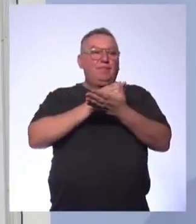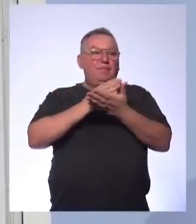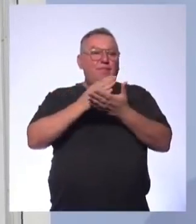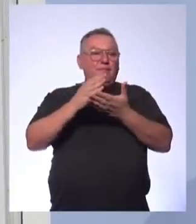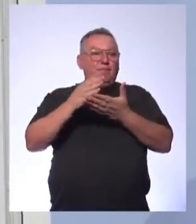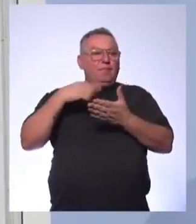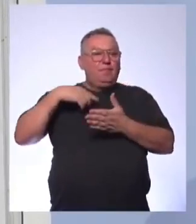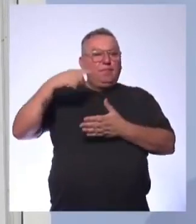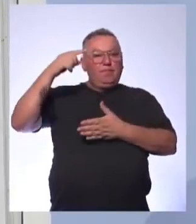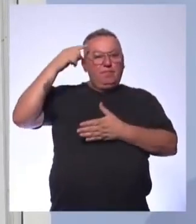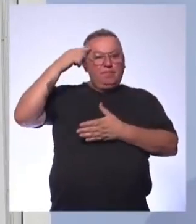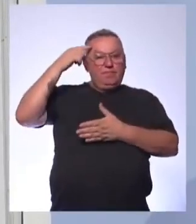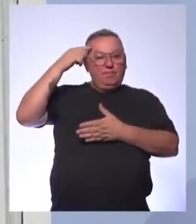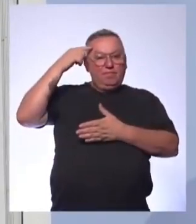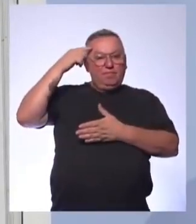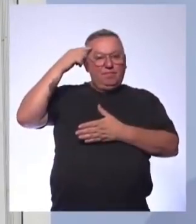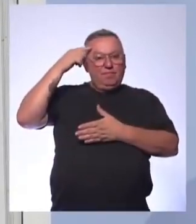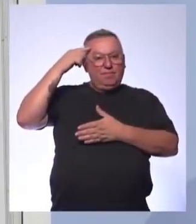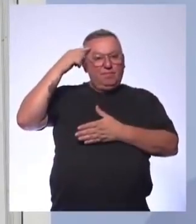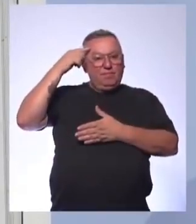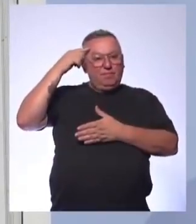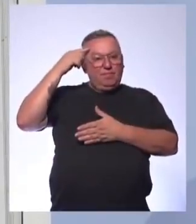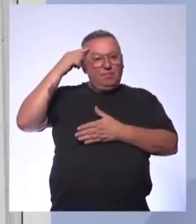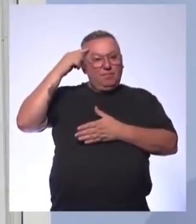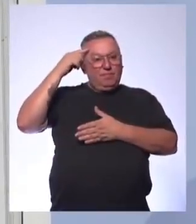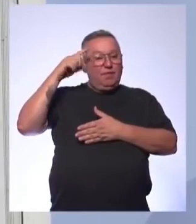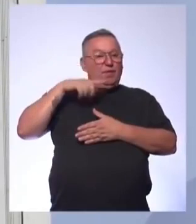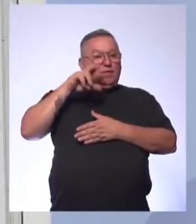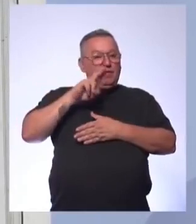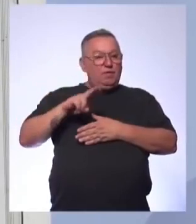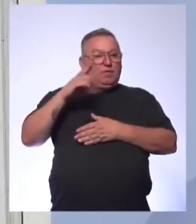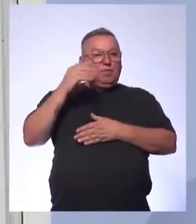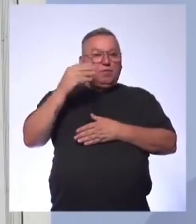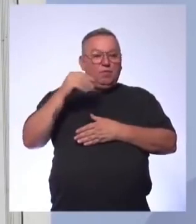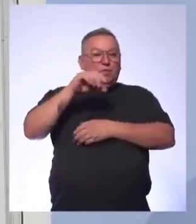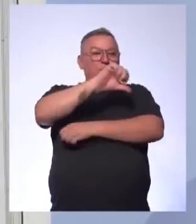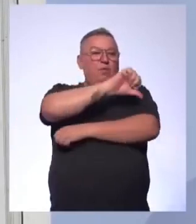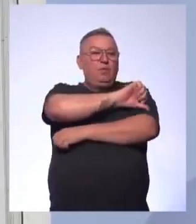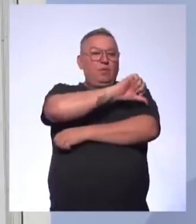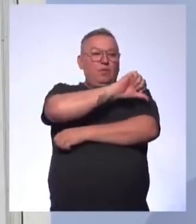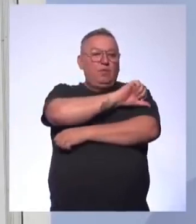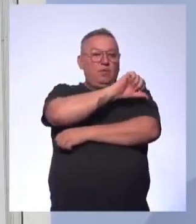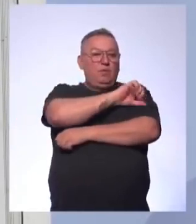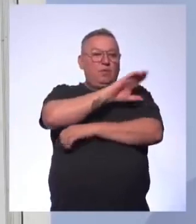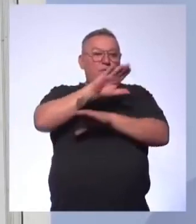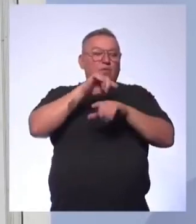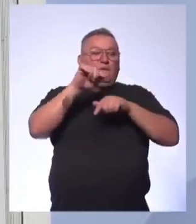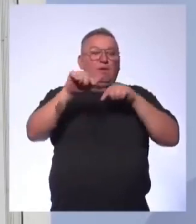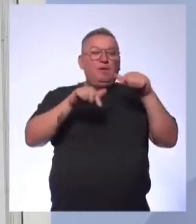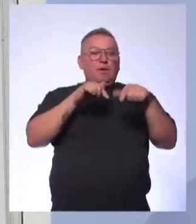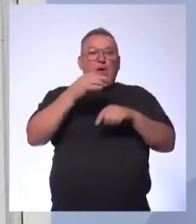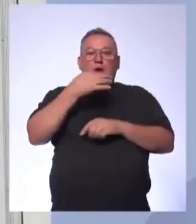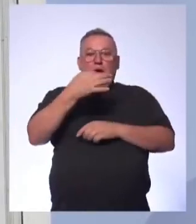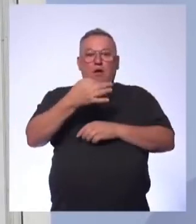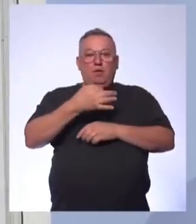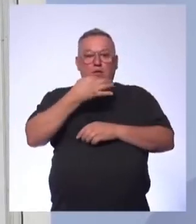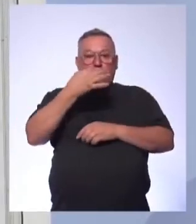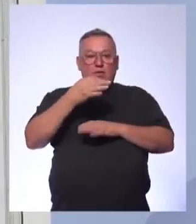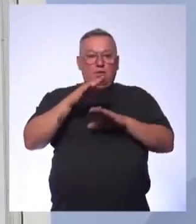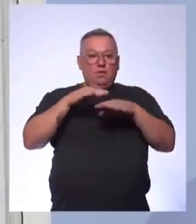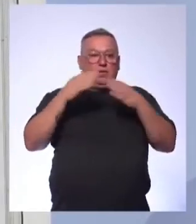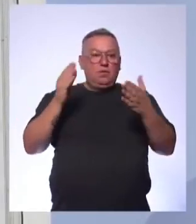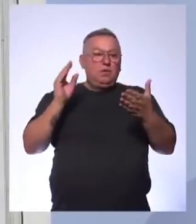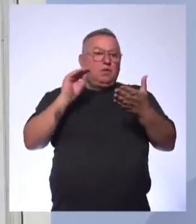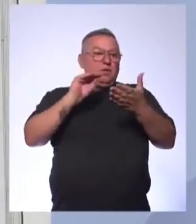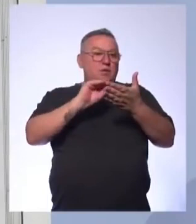o meu pensamento, né? A gente usa muito isso no 9º ano, quando nós vamos trabalhar a argumentação, tá? Então, quando eu vou